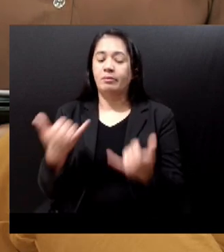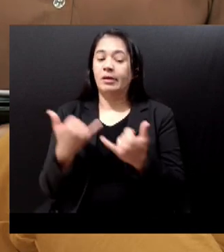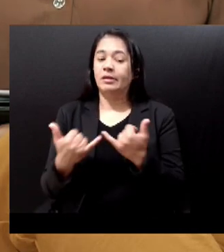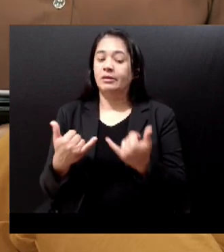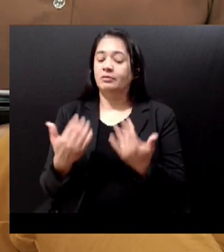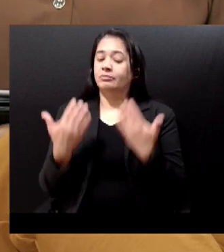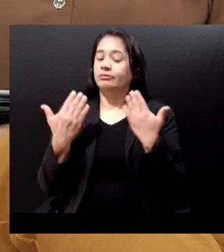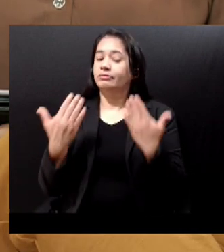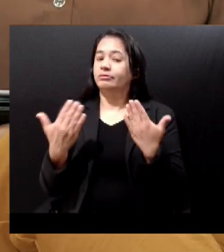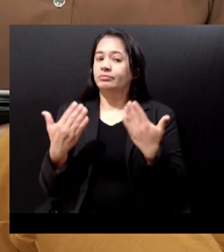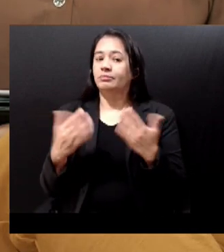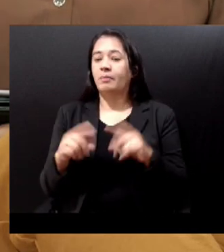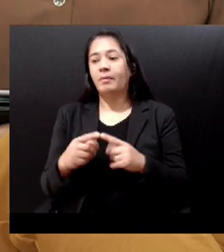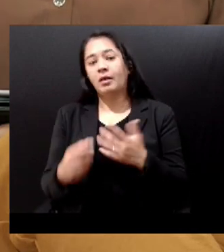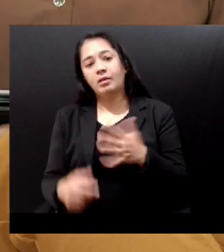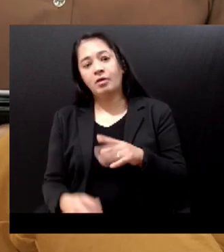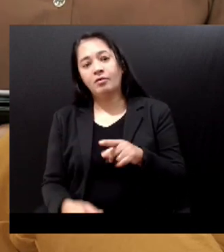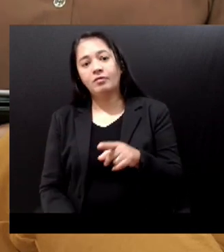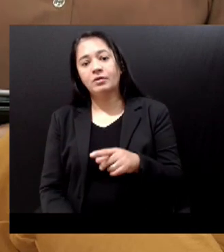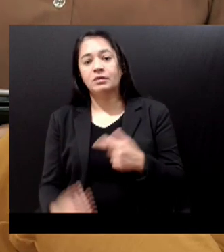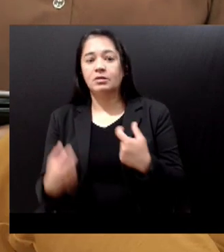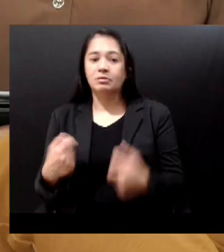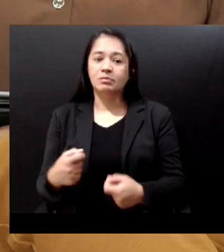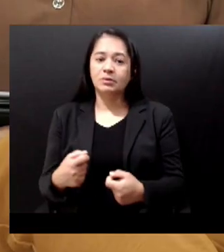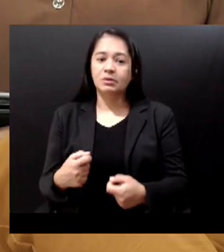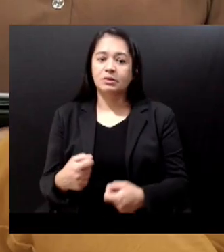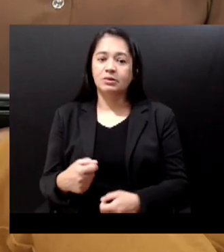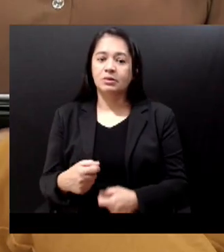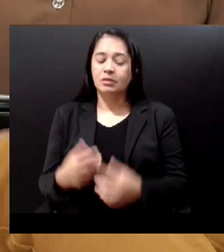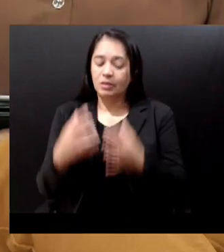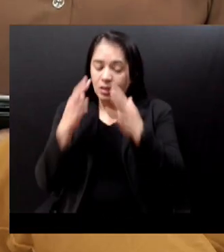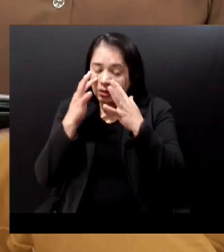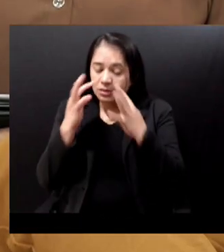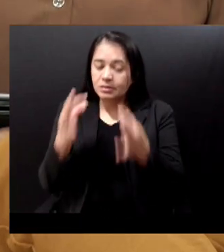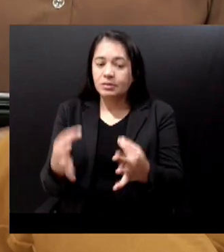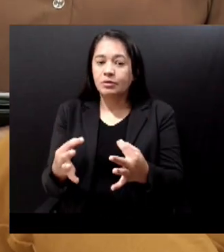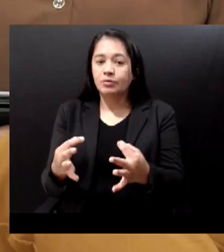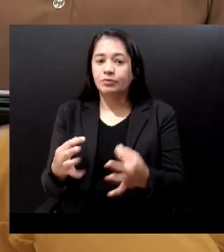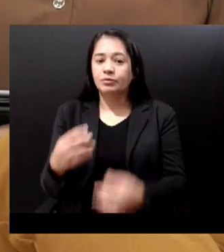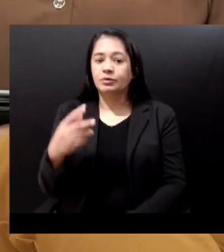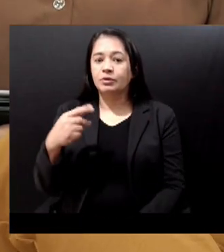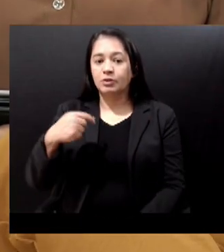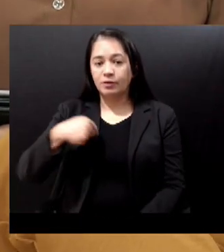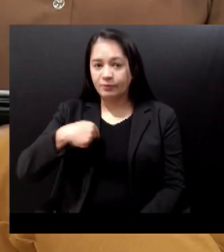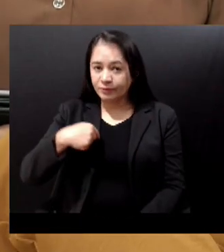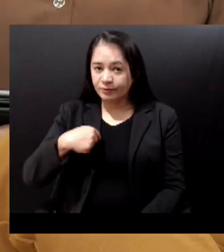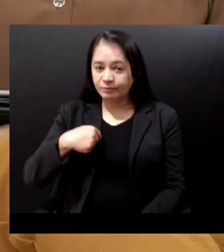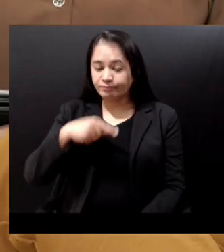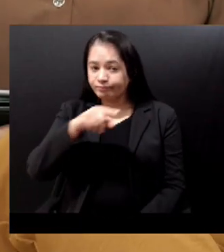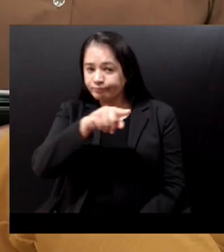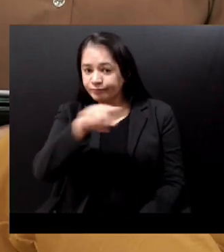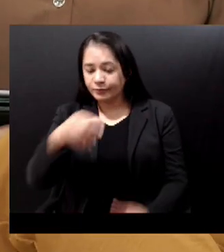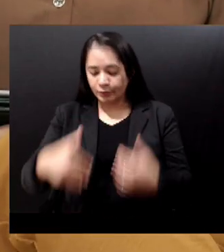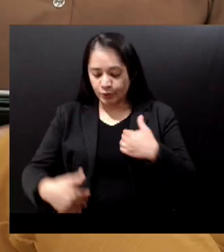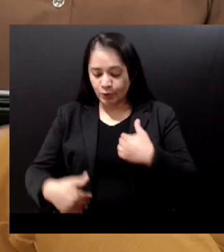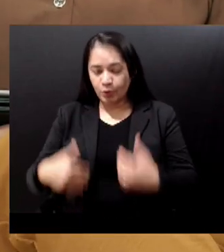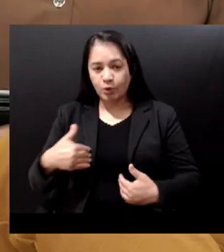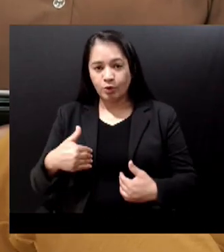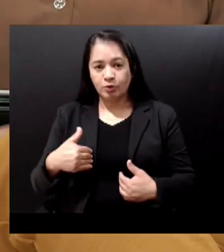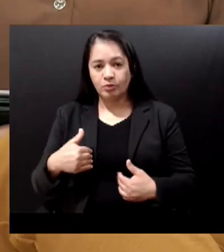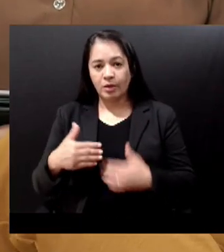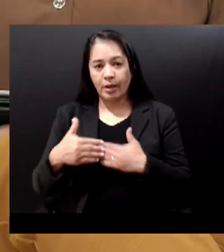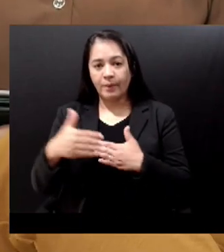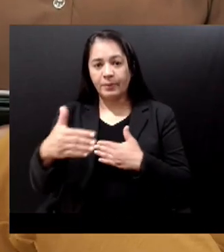você precise realmente prestar um pouco mais de atenção em si mesmo, e pode ser a partir de um processo